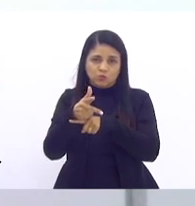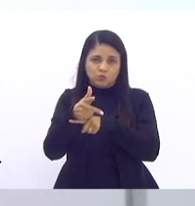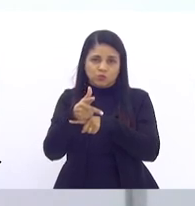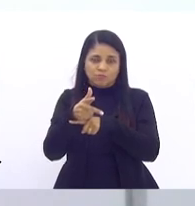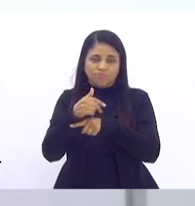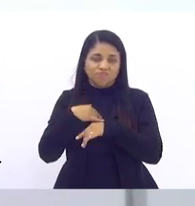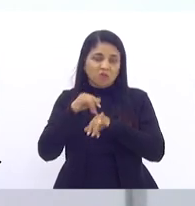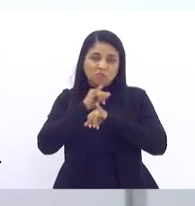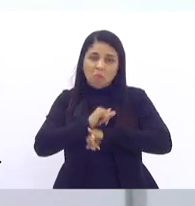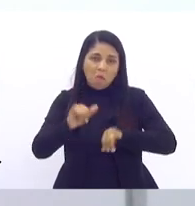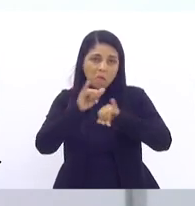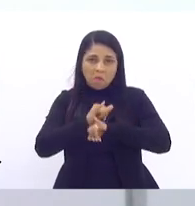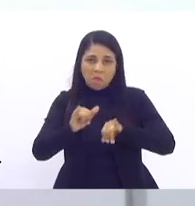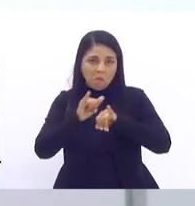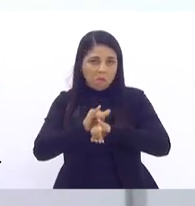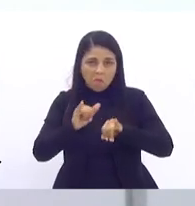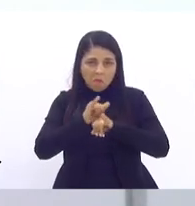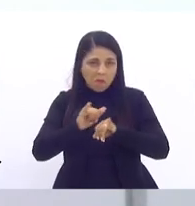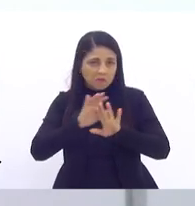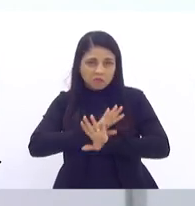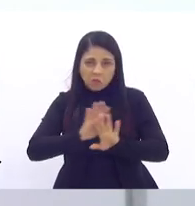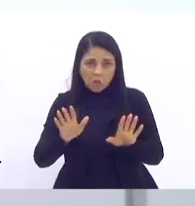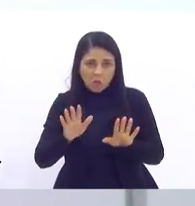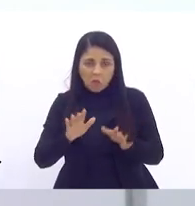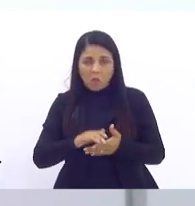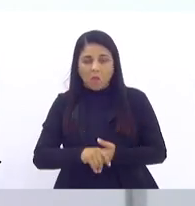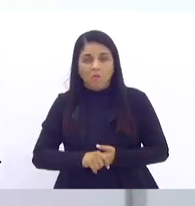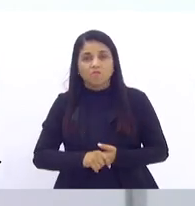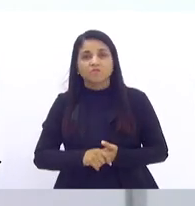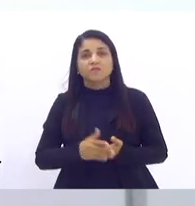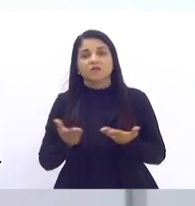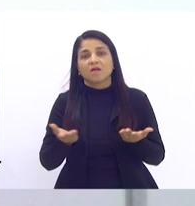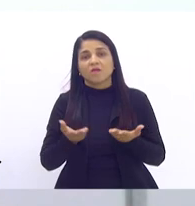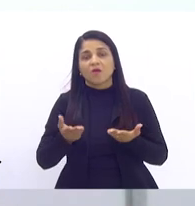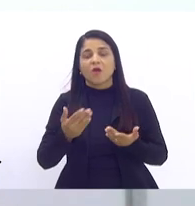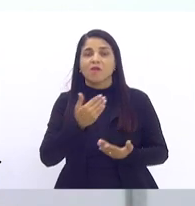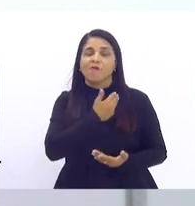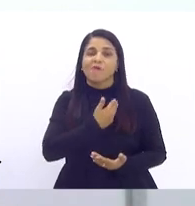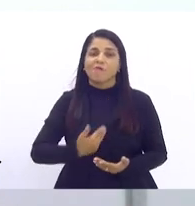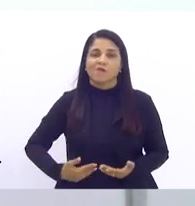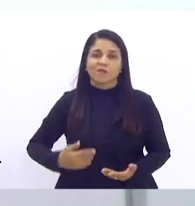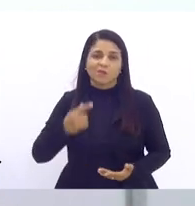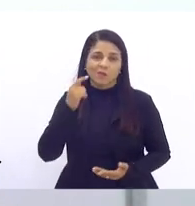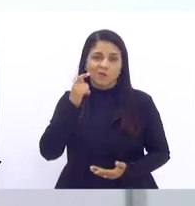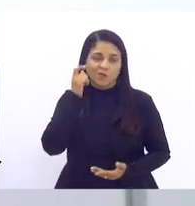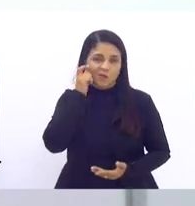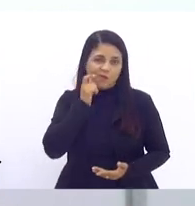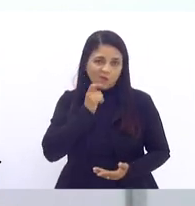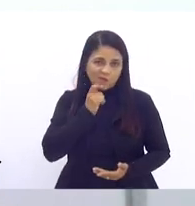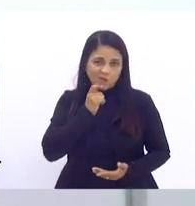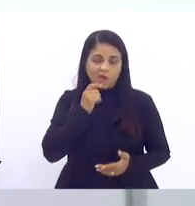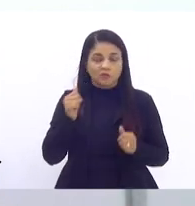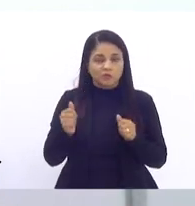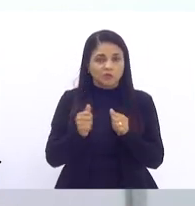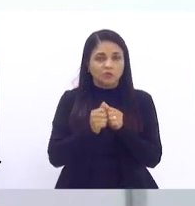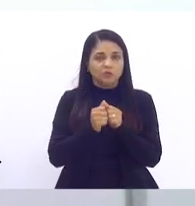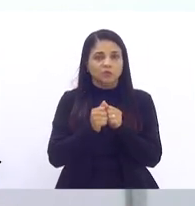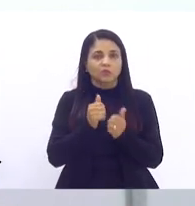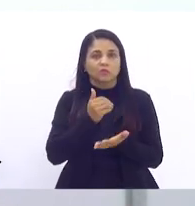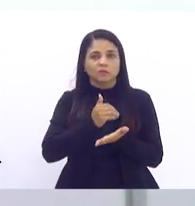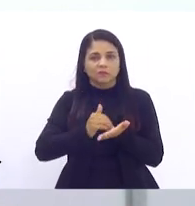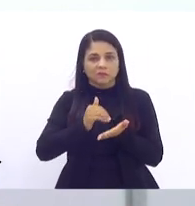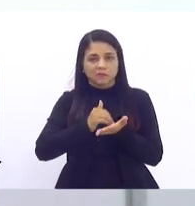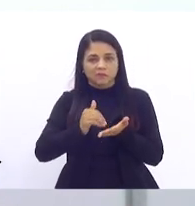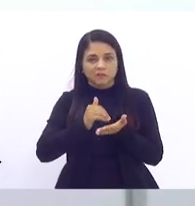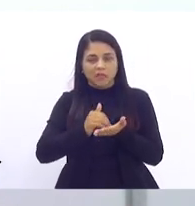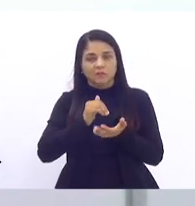publicitário então recentemente o governador Cláudio Castro anunciou junto com secretário Estadual de